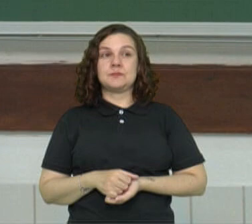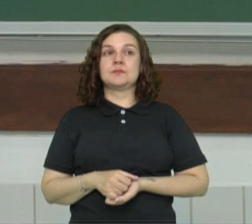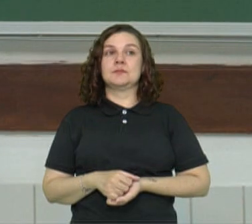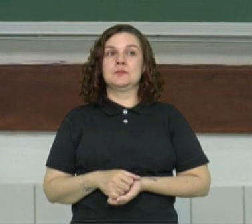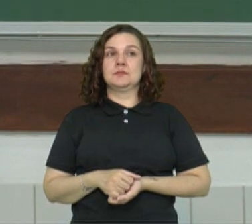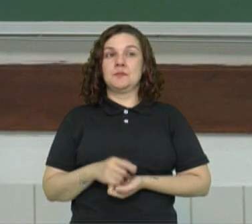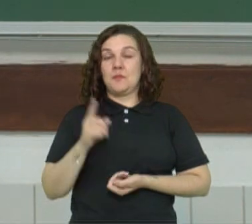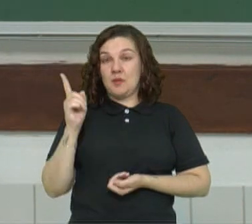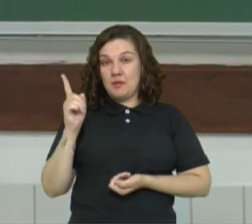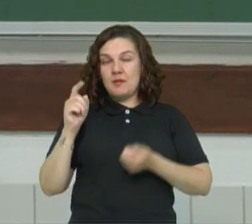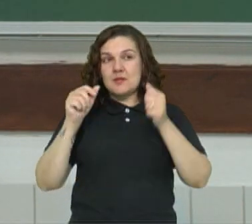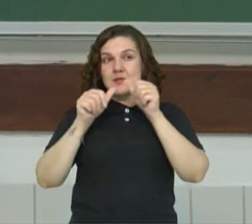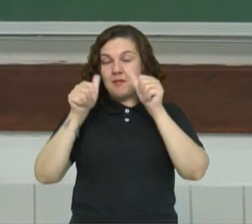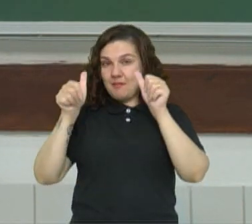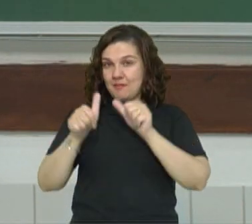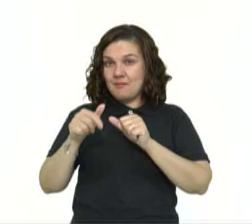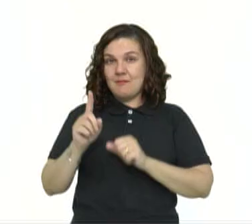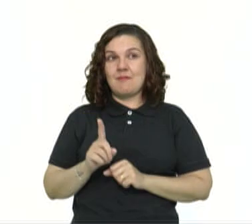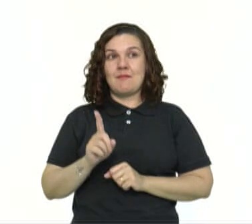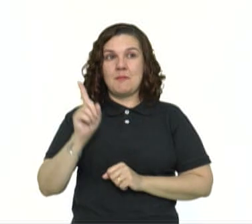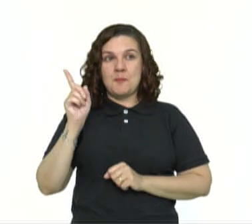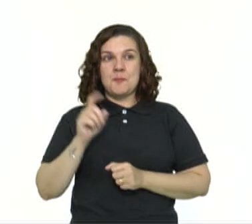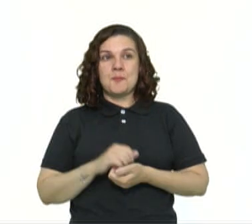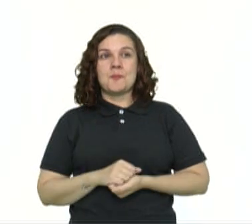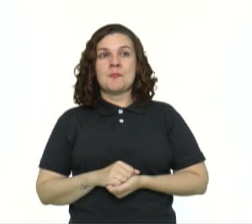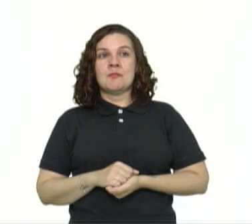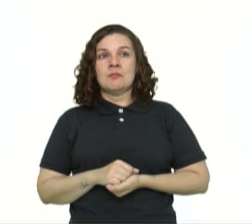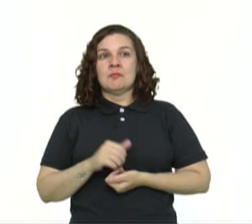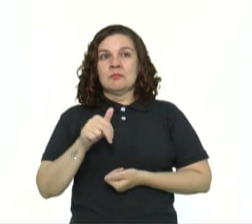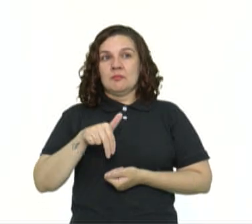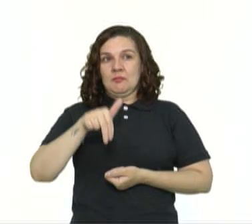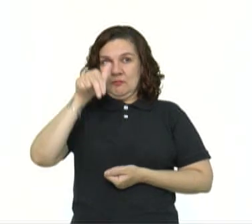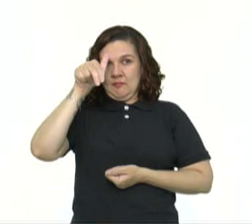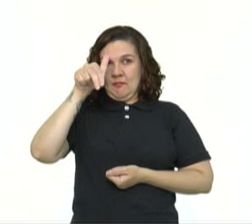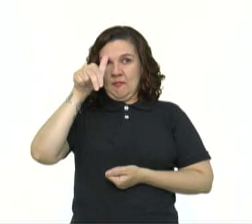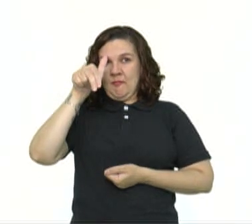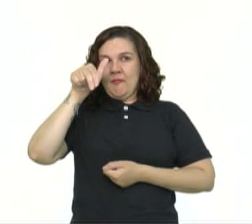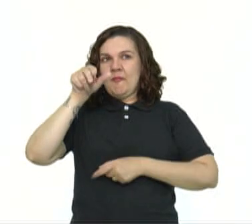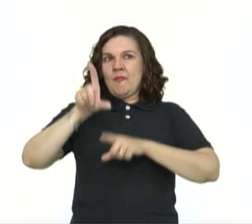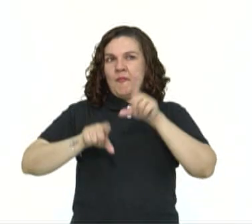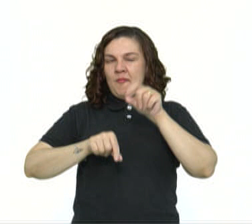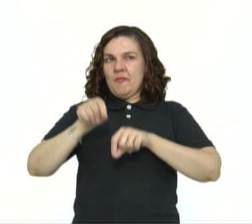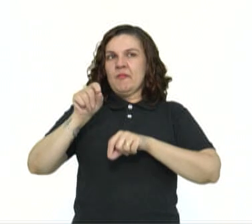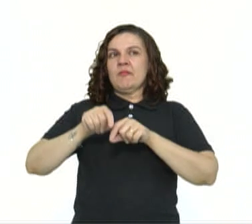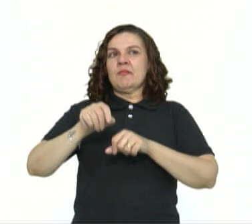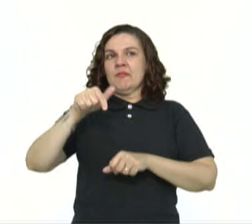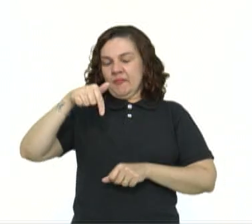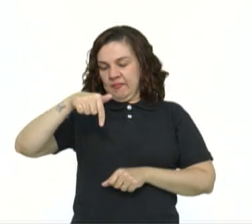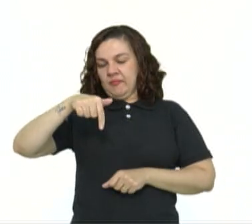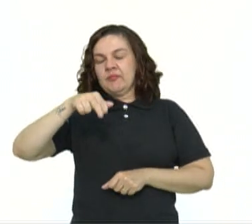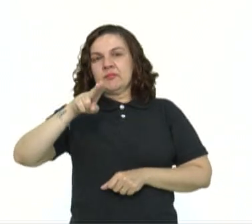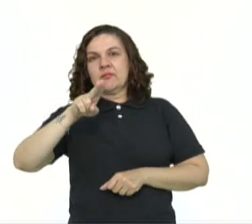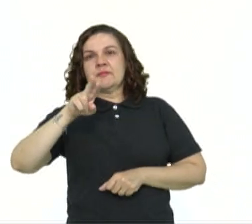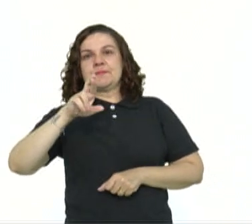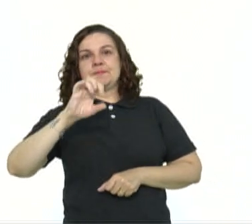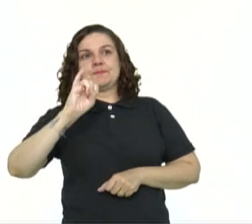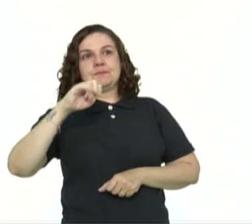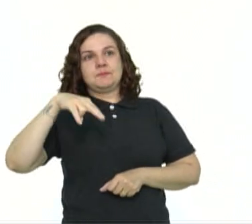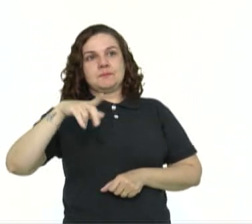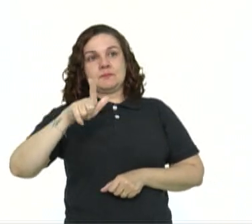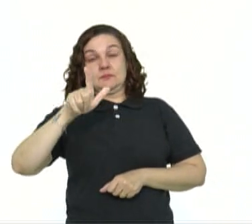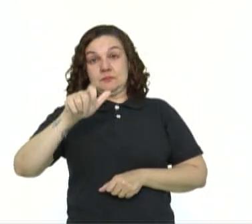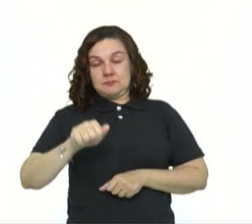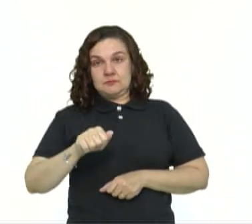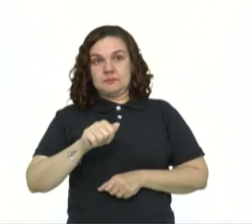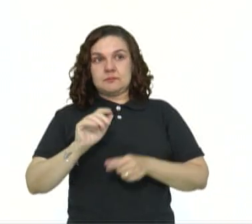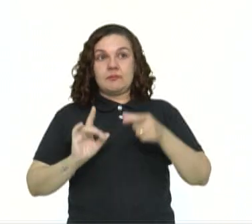interessante dessa escultura, ela é do lado norte da estrela D de Quiringuá, que representa